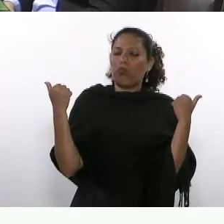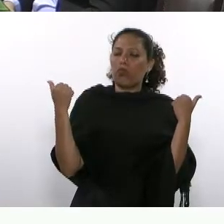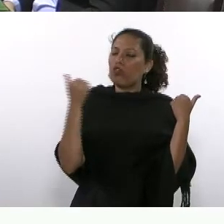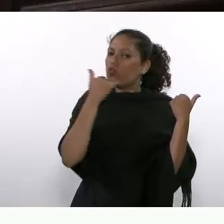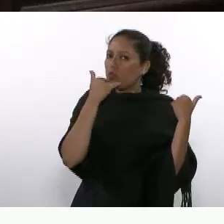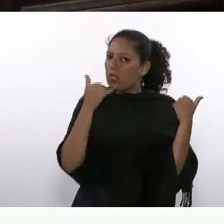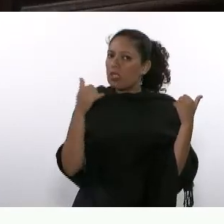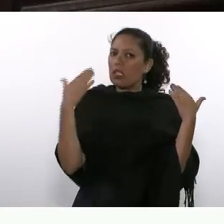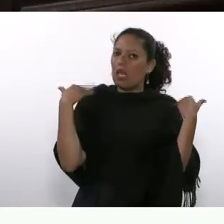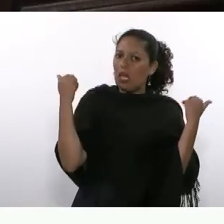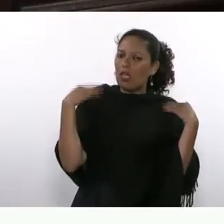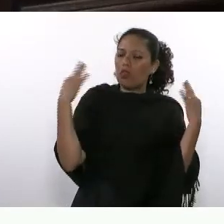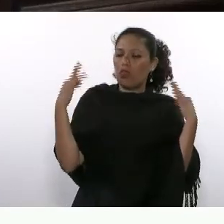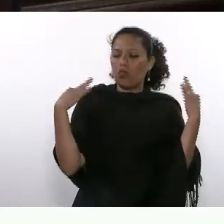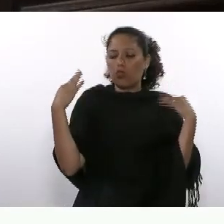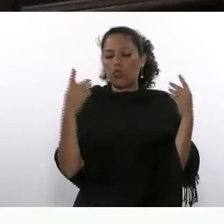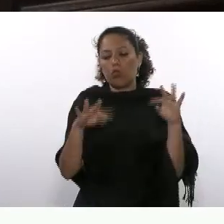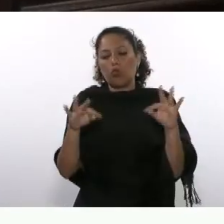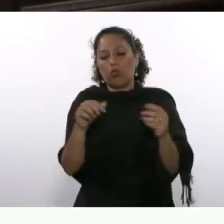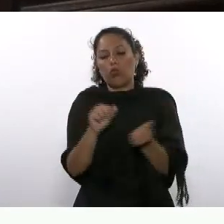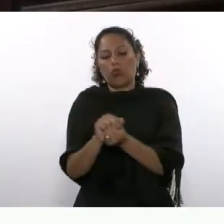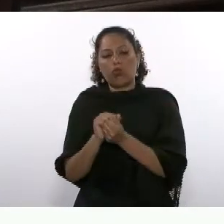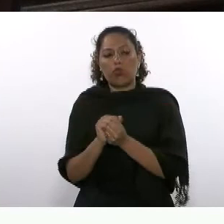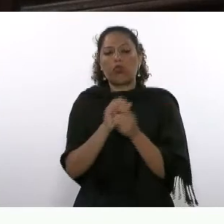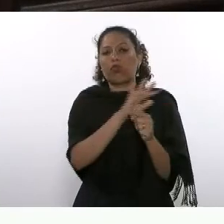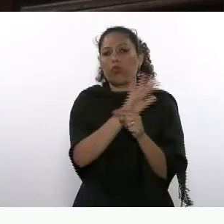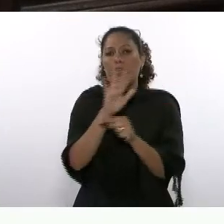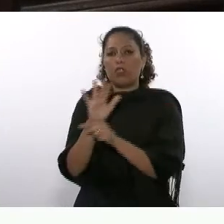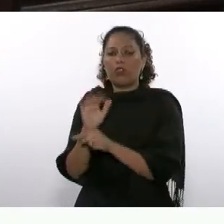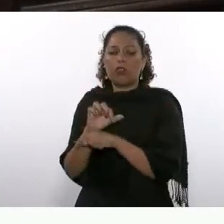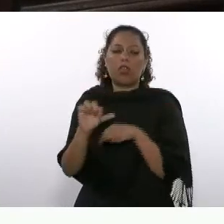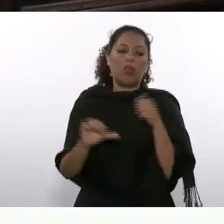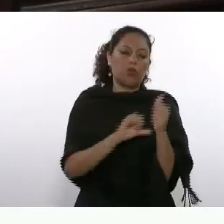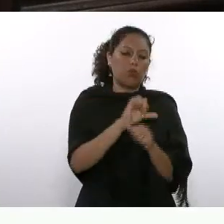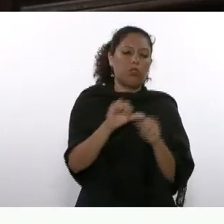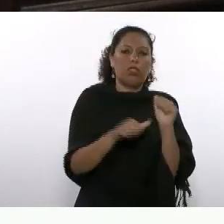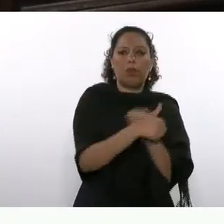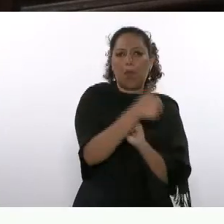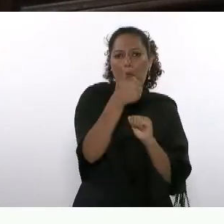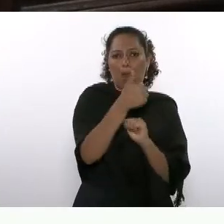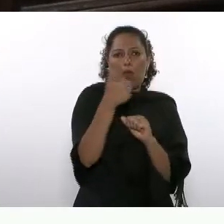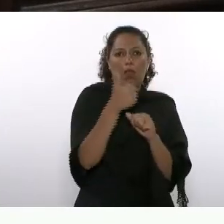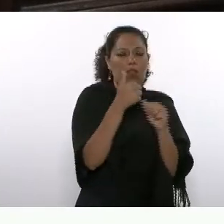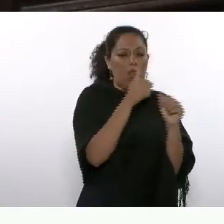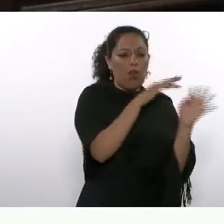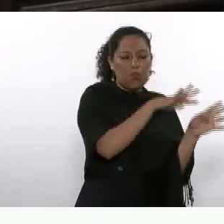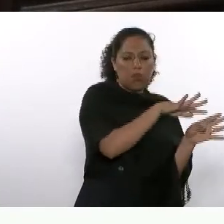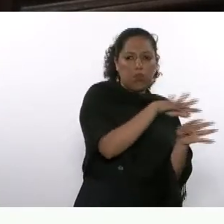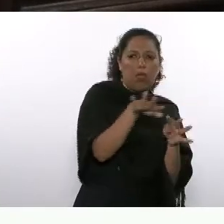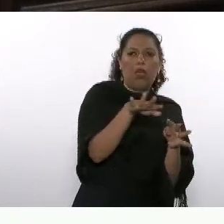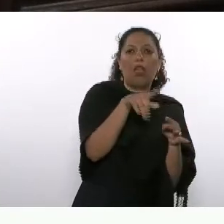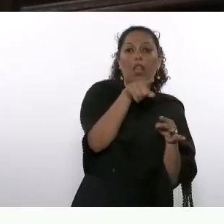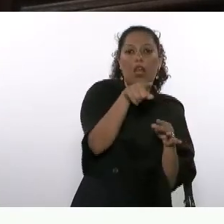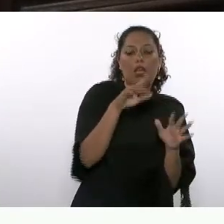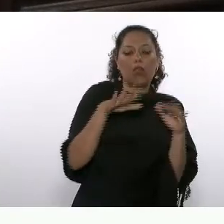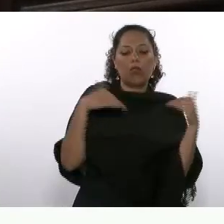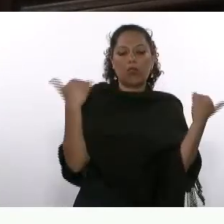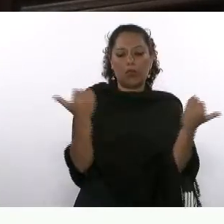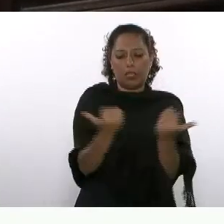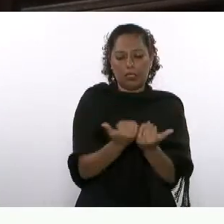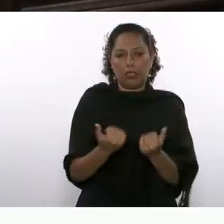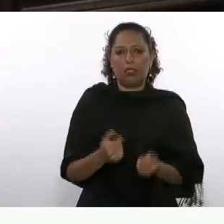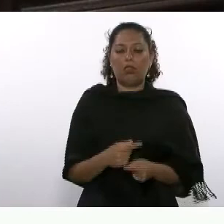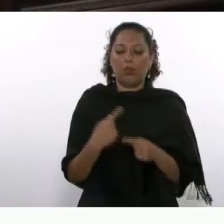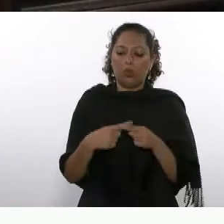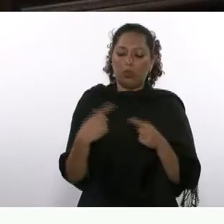da Secretaria de Turismo, né, para que pudesse potencializar, pudesse melhorar, né, o que hoje está sendo instituído pela Secretaria